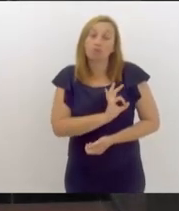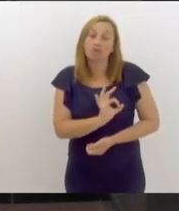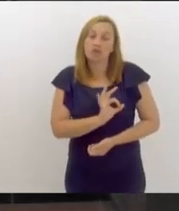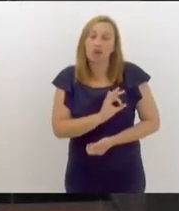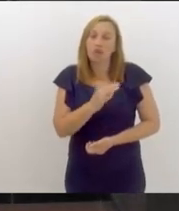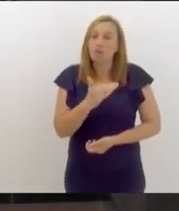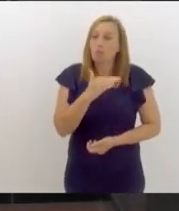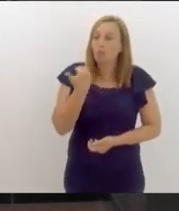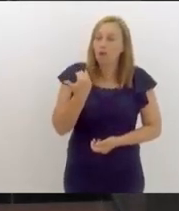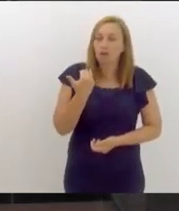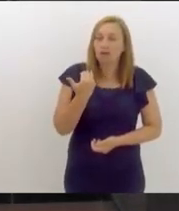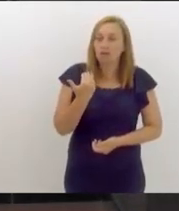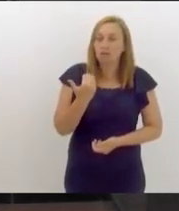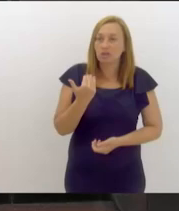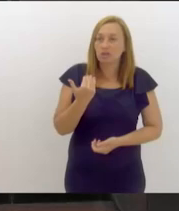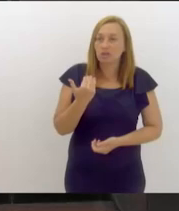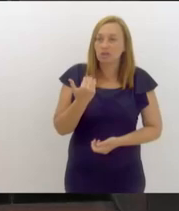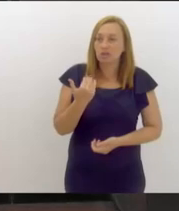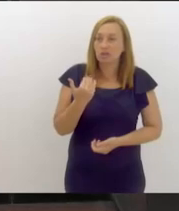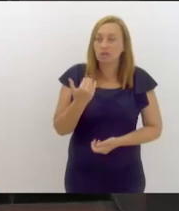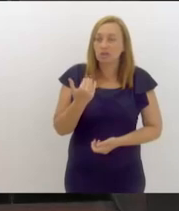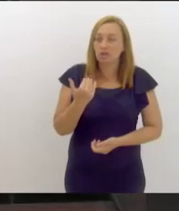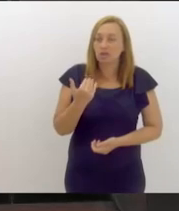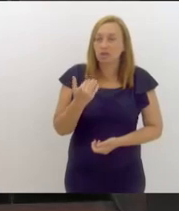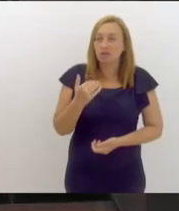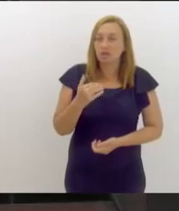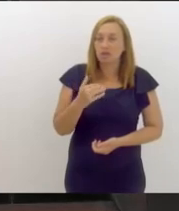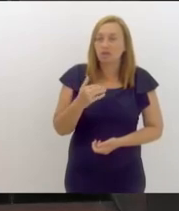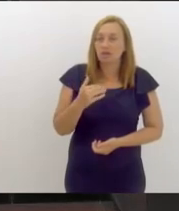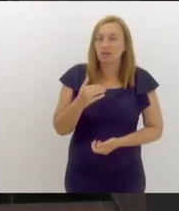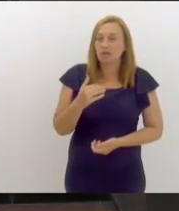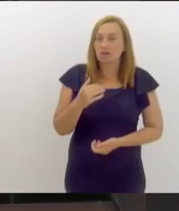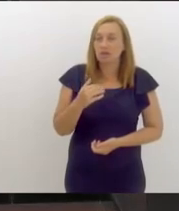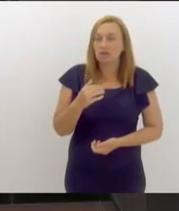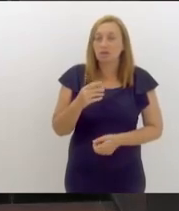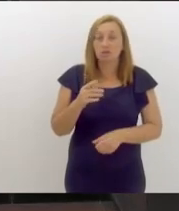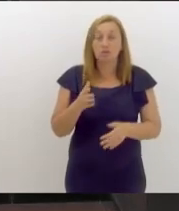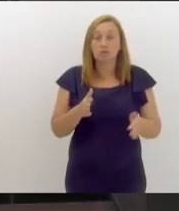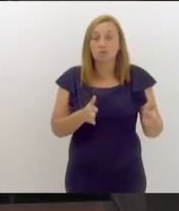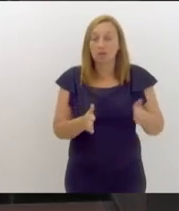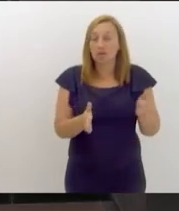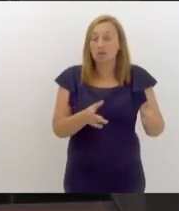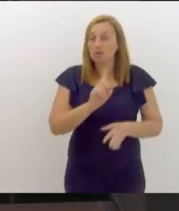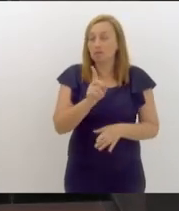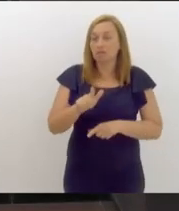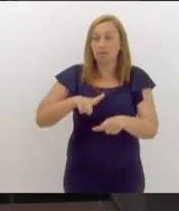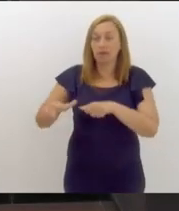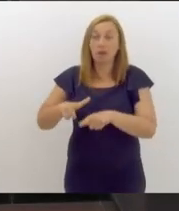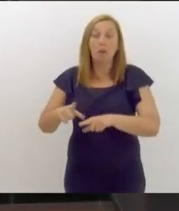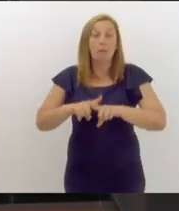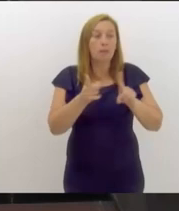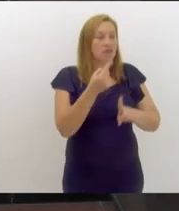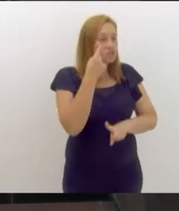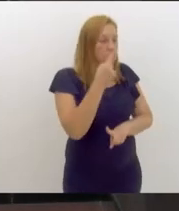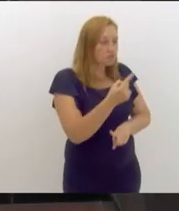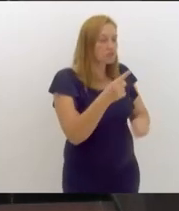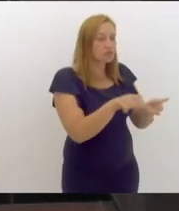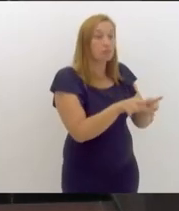morrer na folga mas nós estamos vendo aqui três policiais que morreram em combate